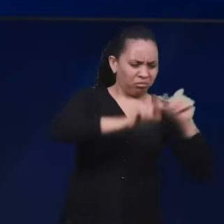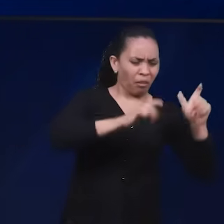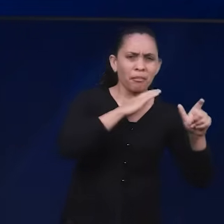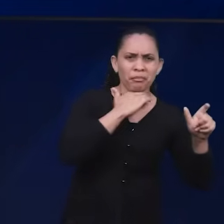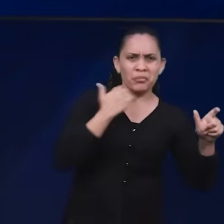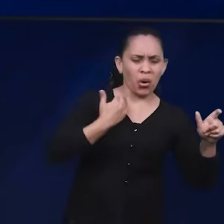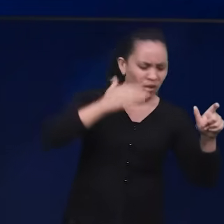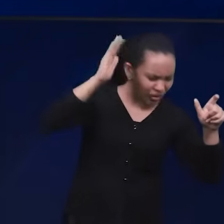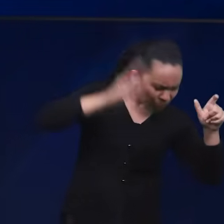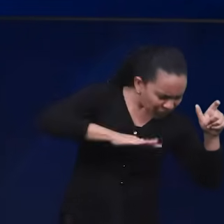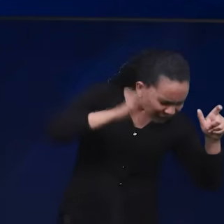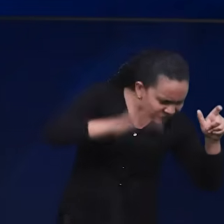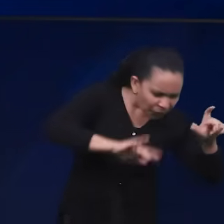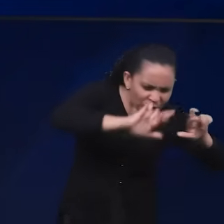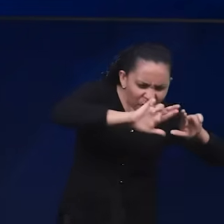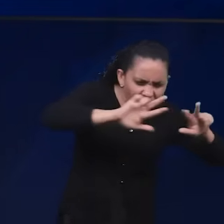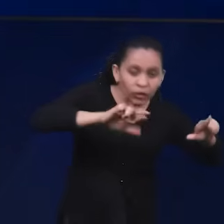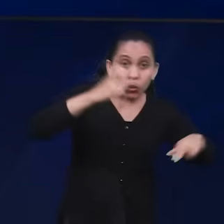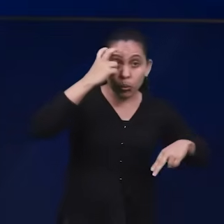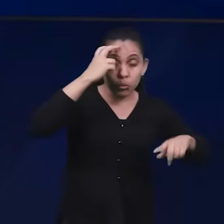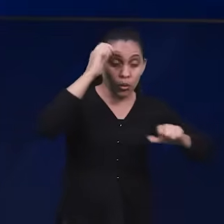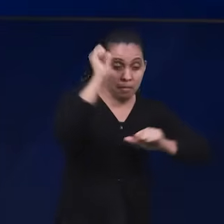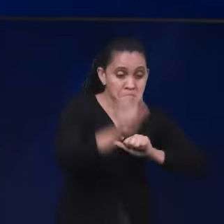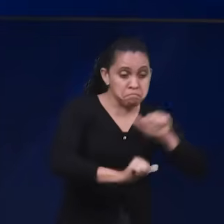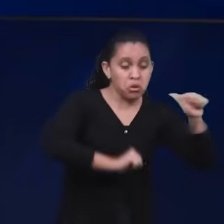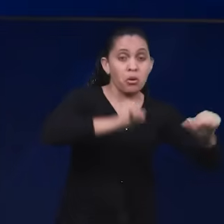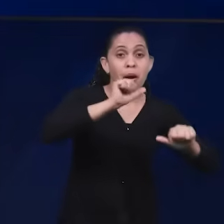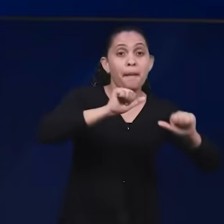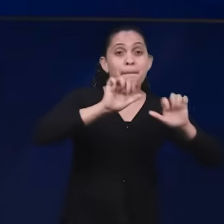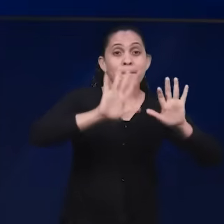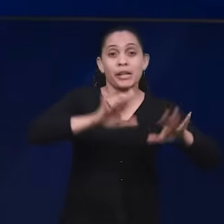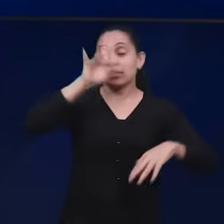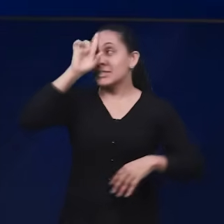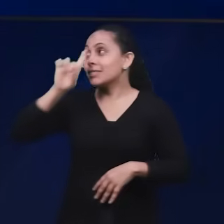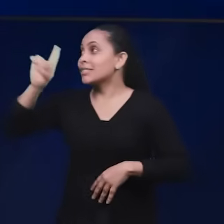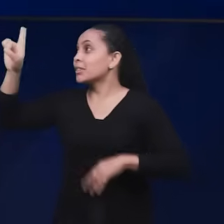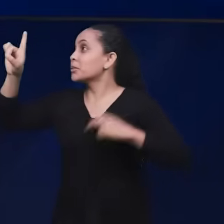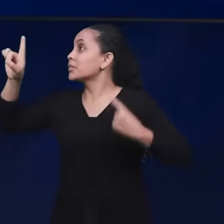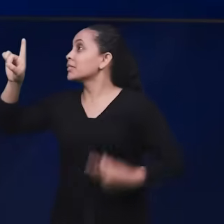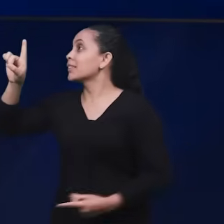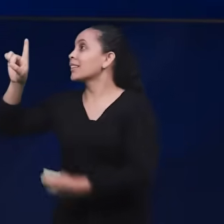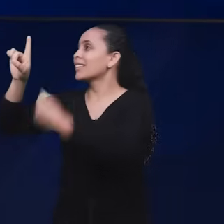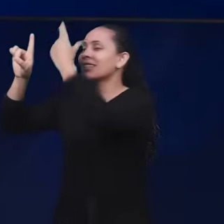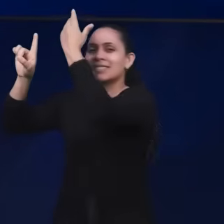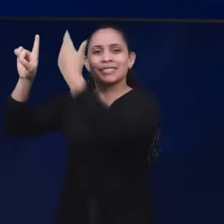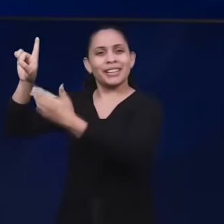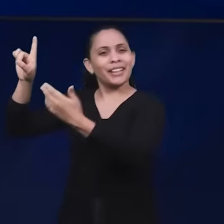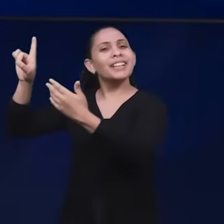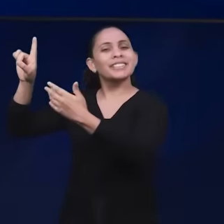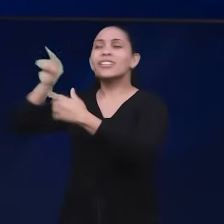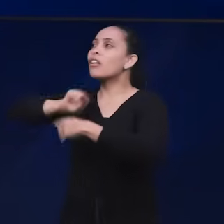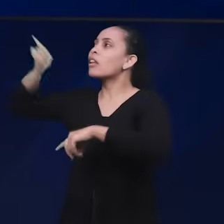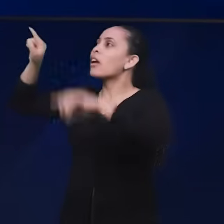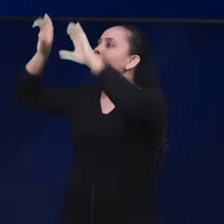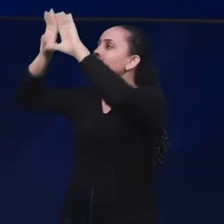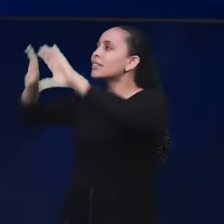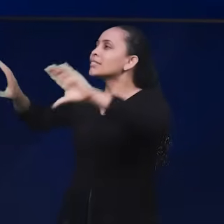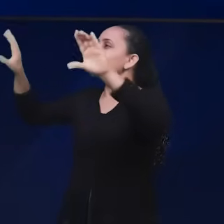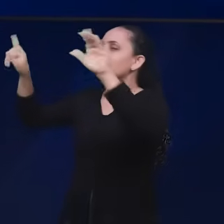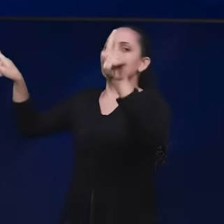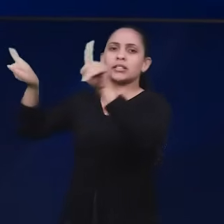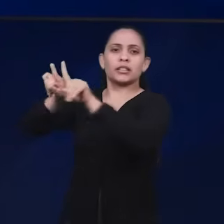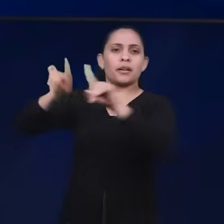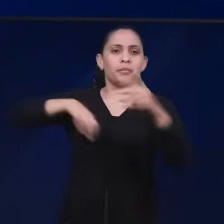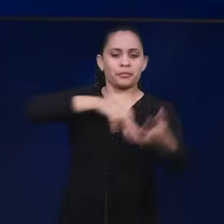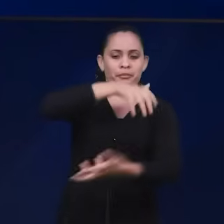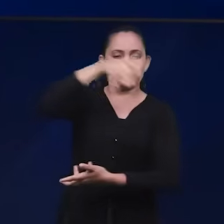existir, as culturas mudam, mas ele eternamente é adorado na eternidade e